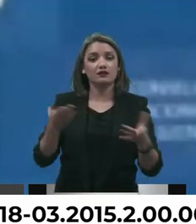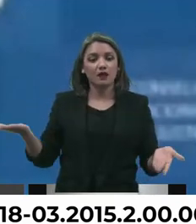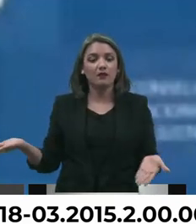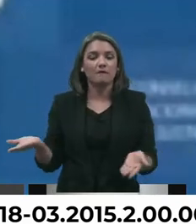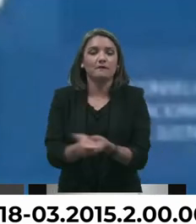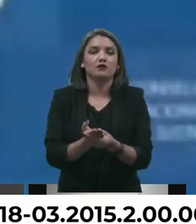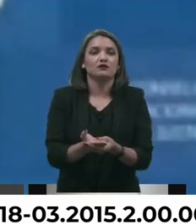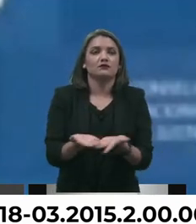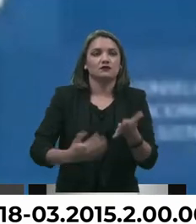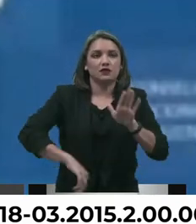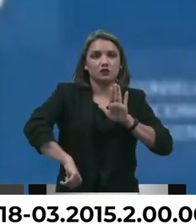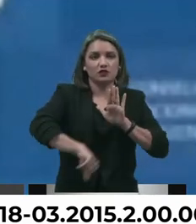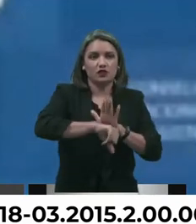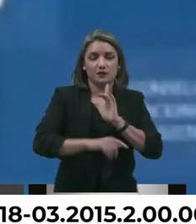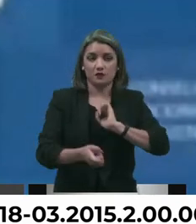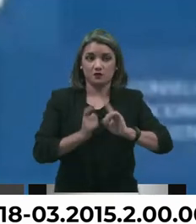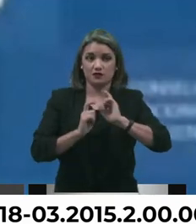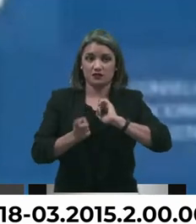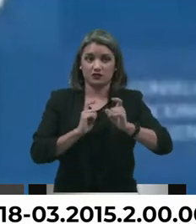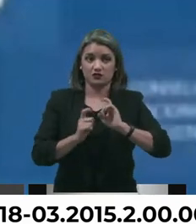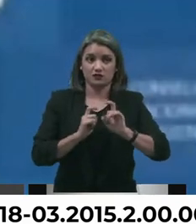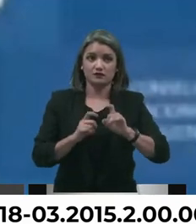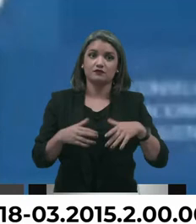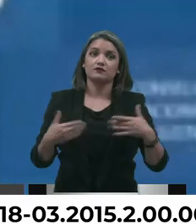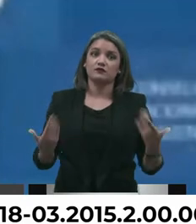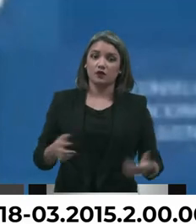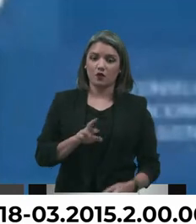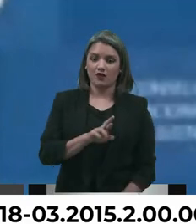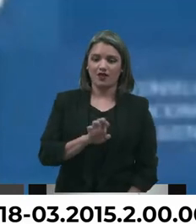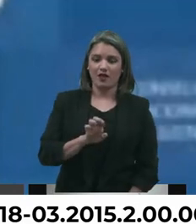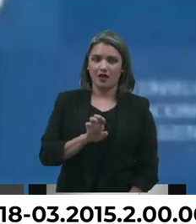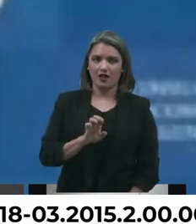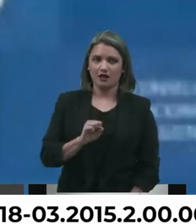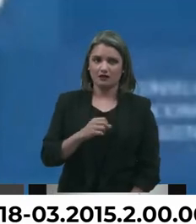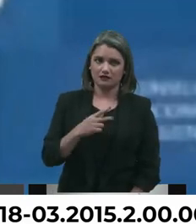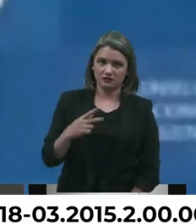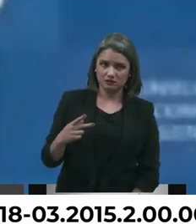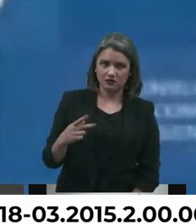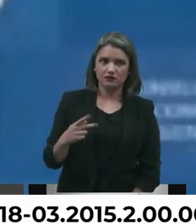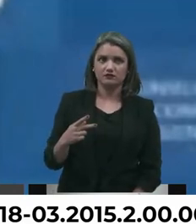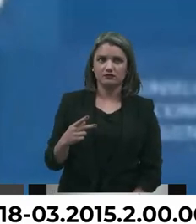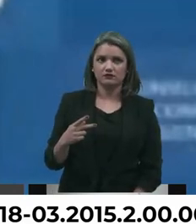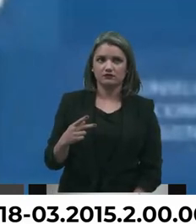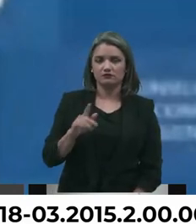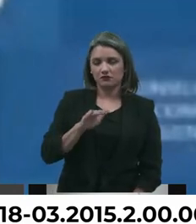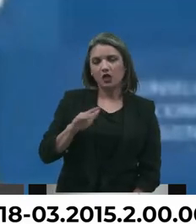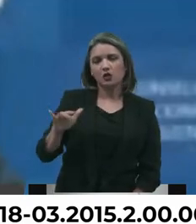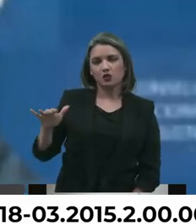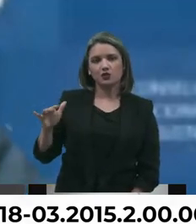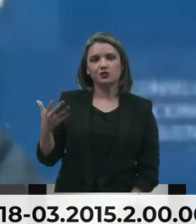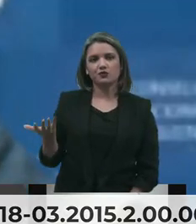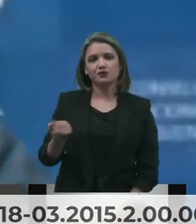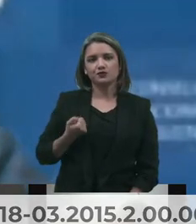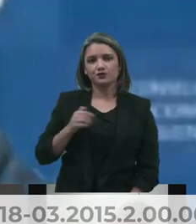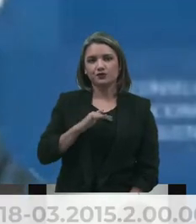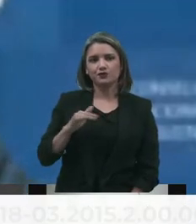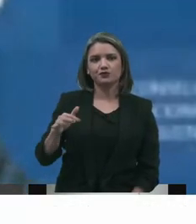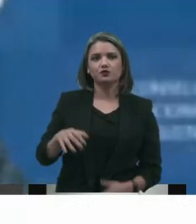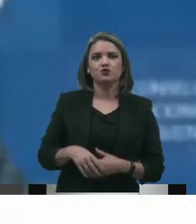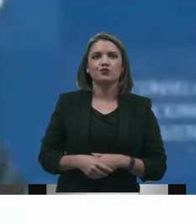e ação de improbidade administrativa. É o RESP que, vamos já citado,